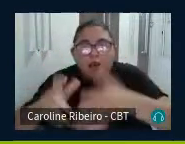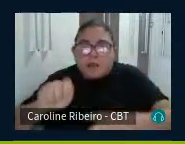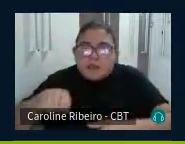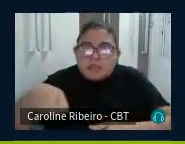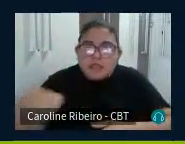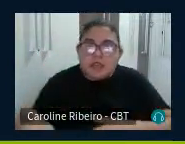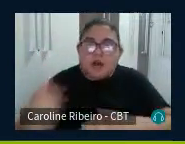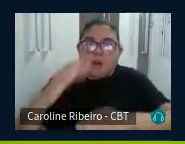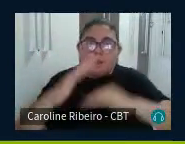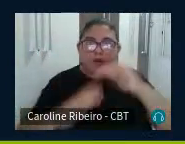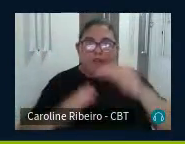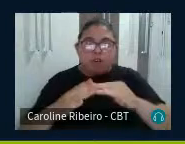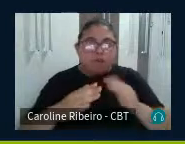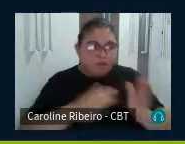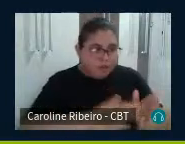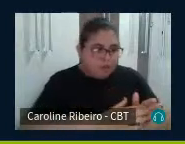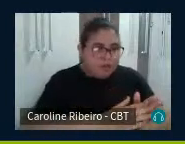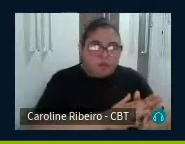quantos anos se passaram, né?